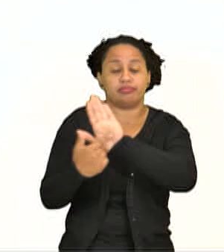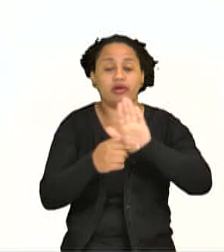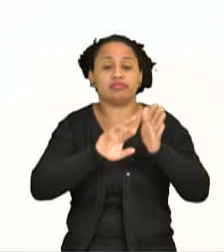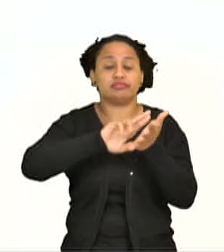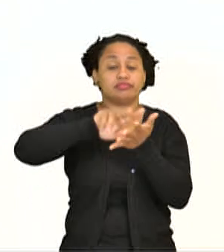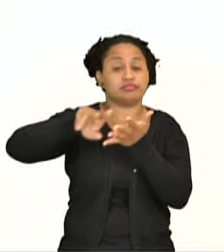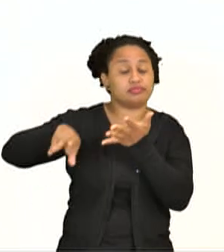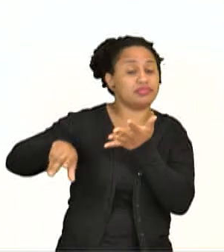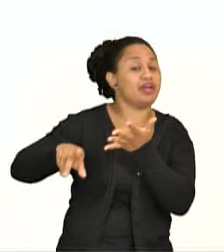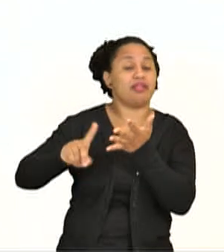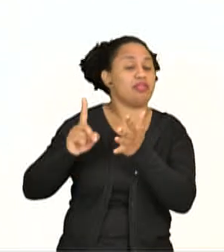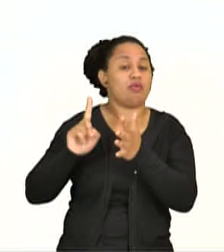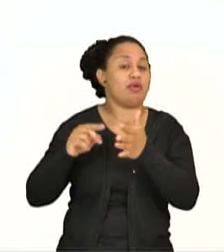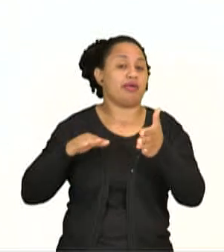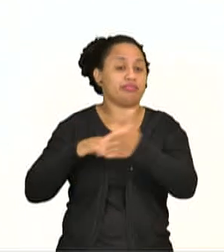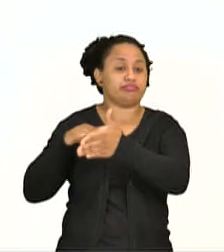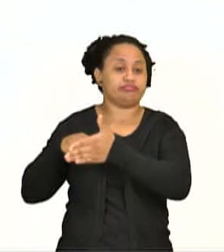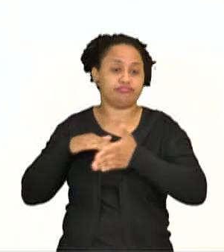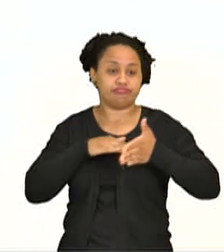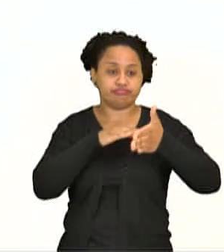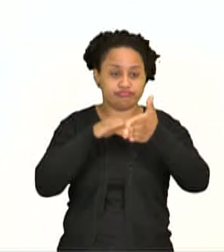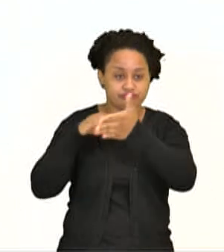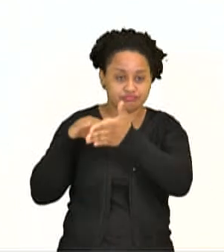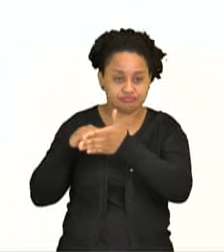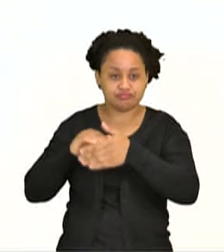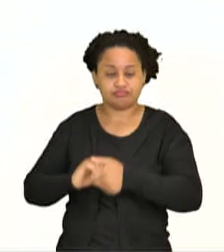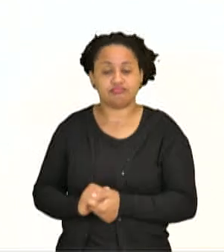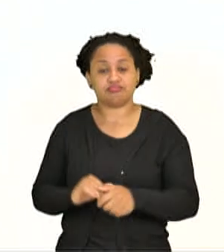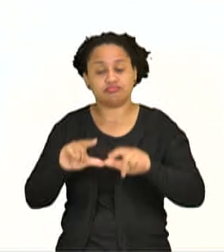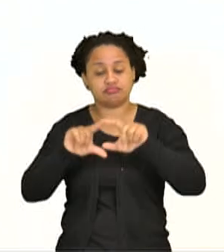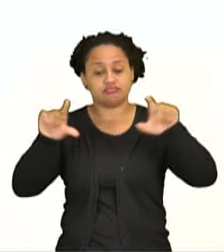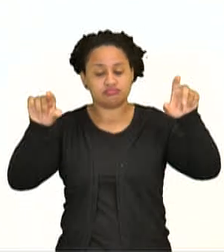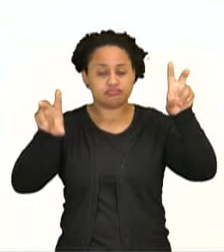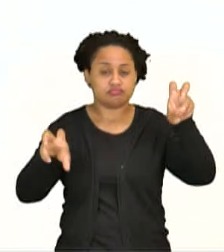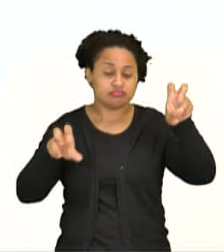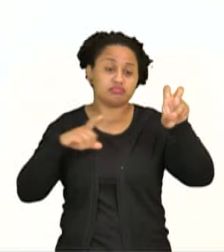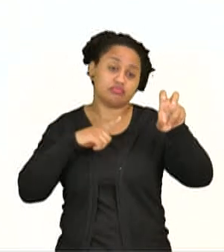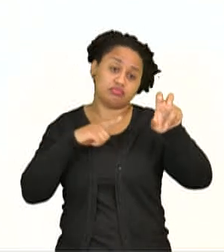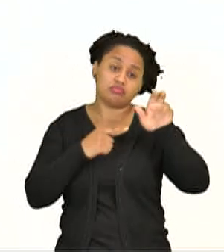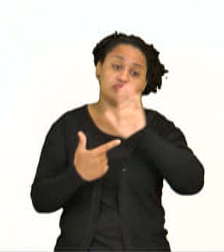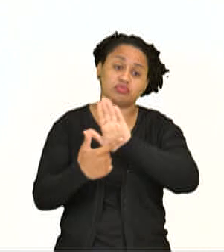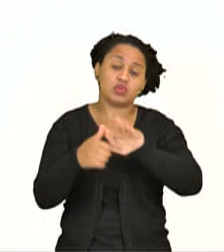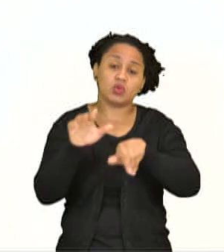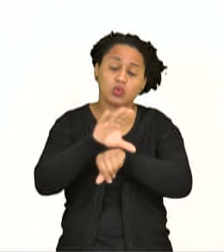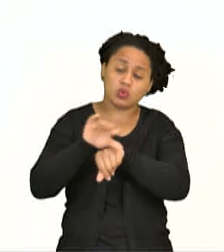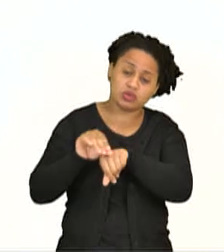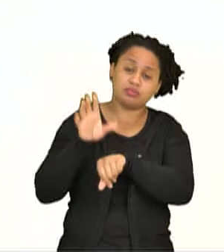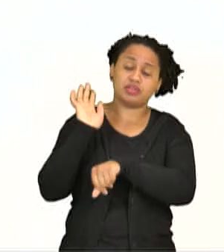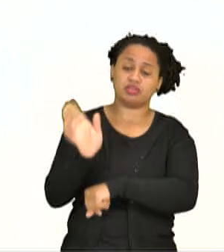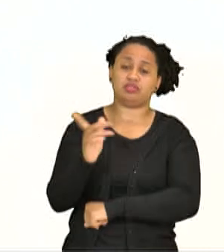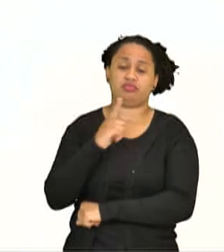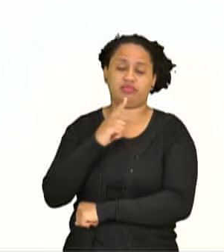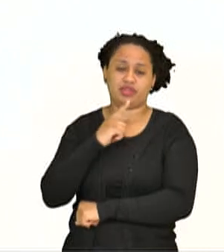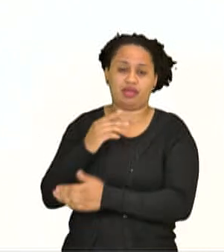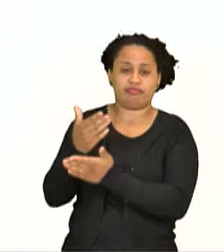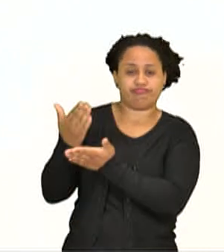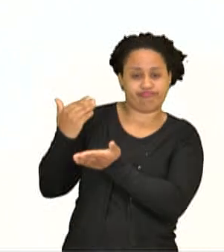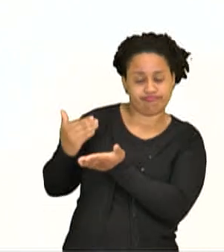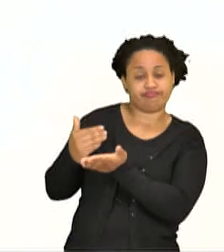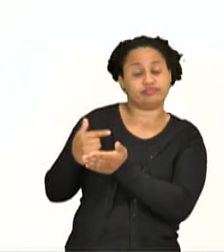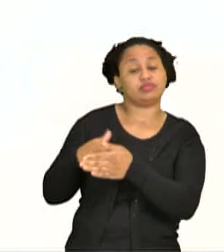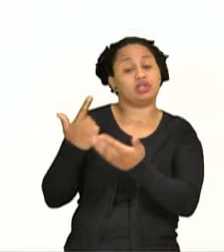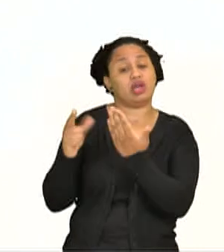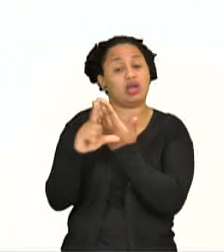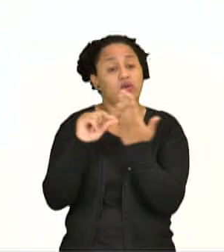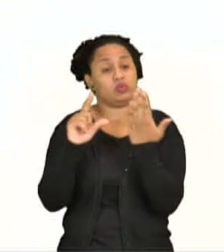é empecilho. Temos no trecho uma indicação de conhecimentos prévios. De acordo com a